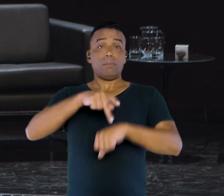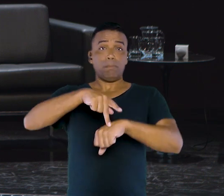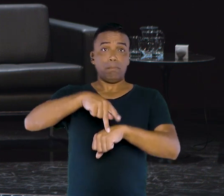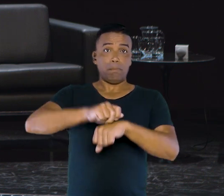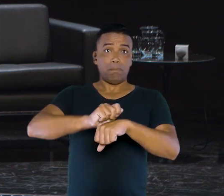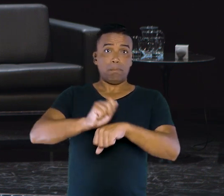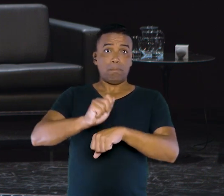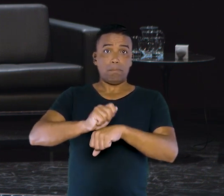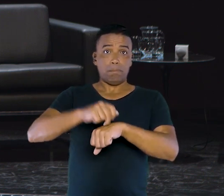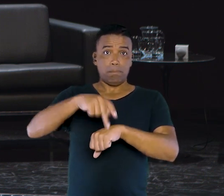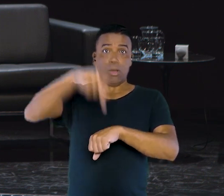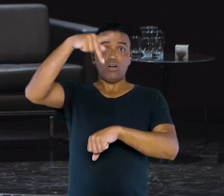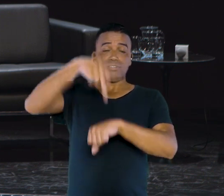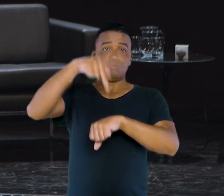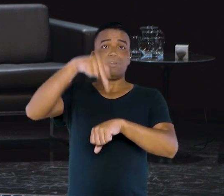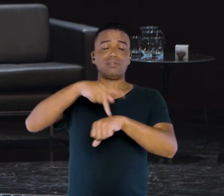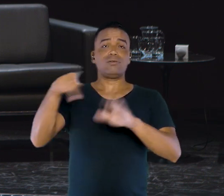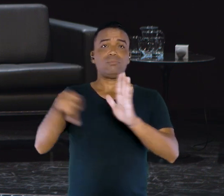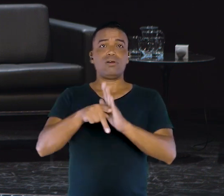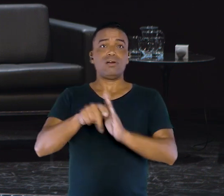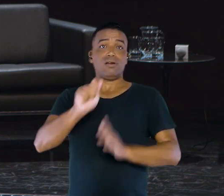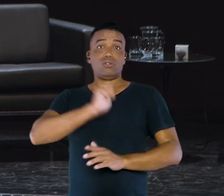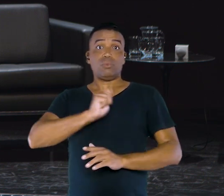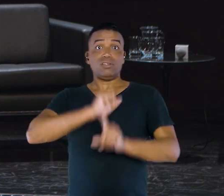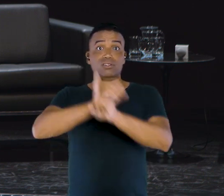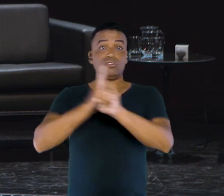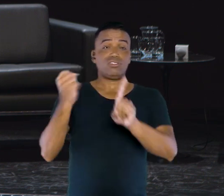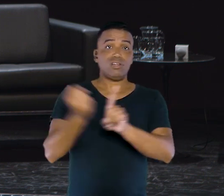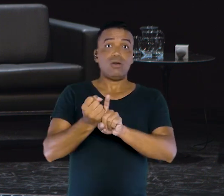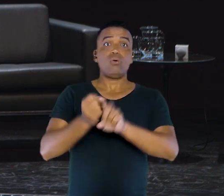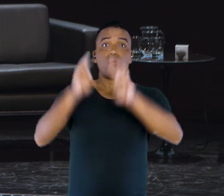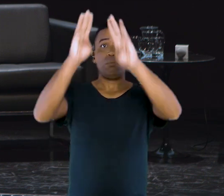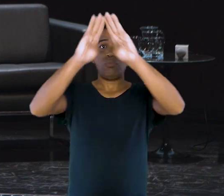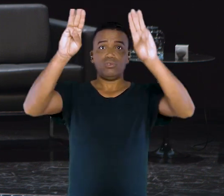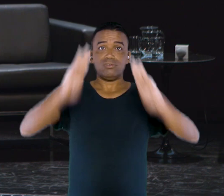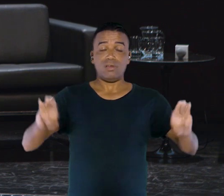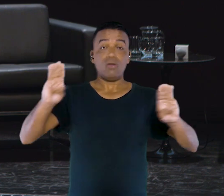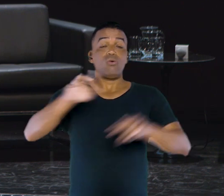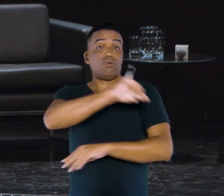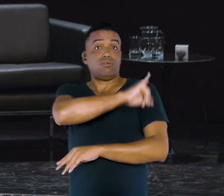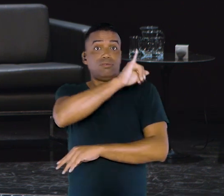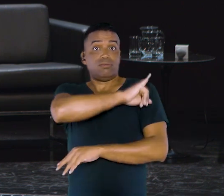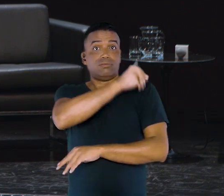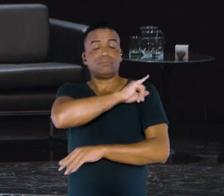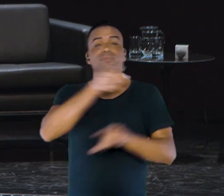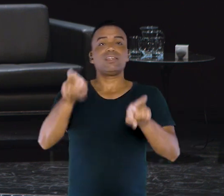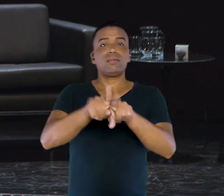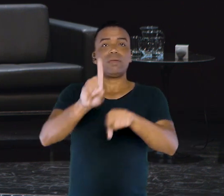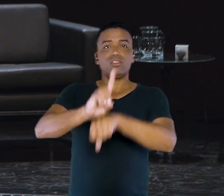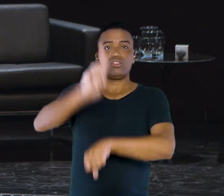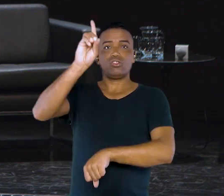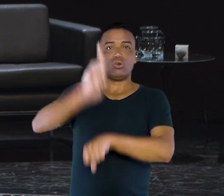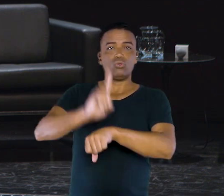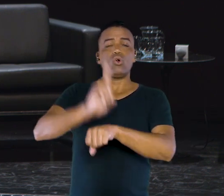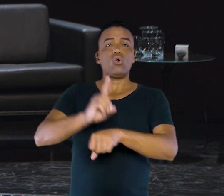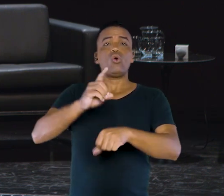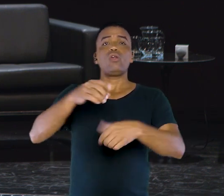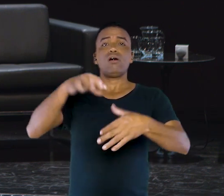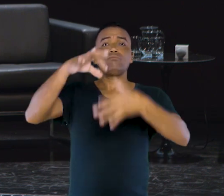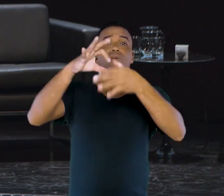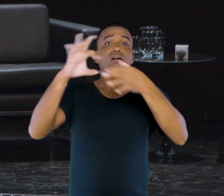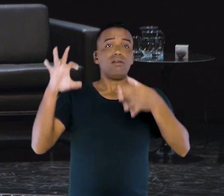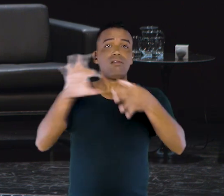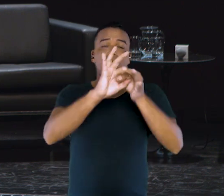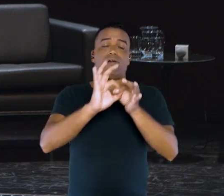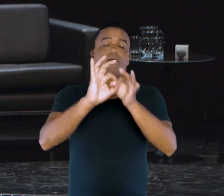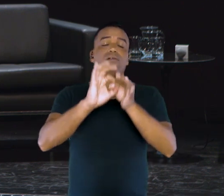Pós-Graduação em Antropologia Social no Museu Nacional da Universidade Federal do Rio de Janeiro, e doutoranda também na mesma